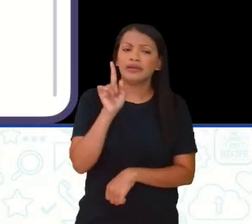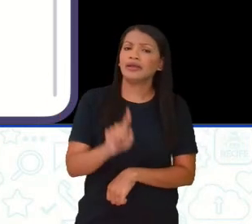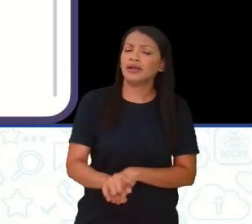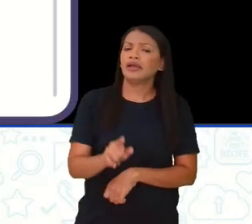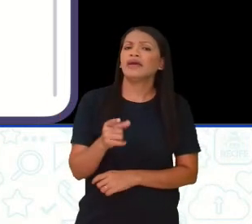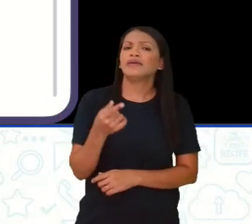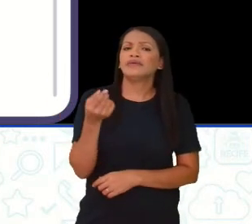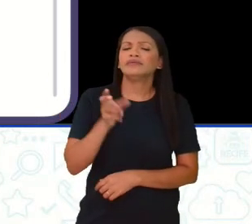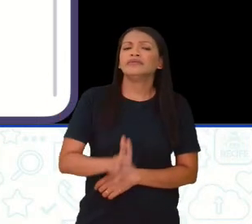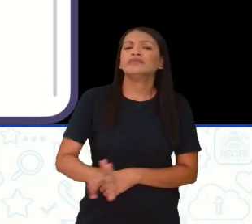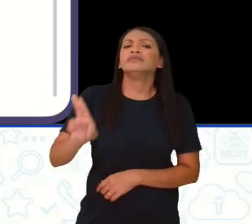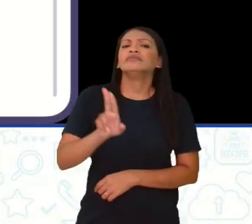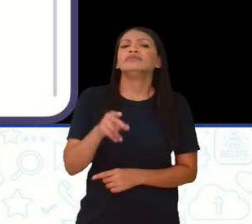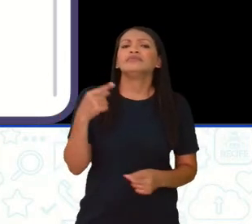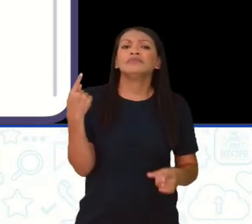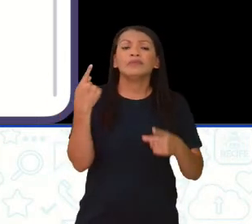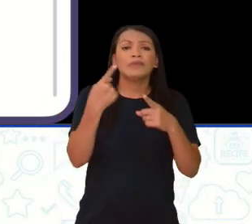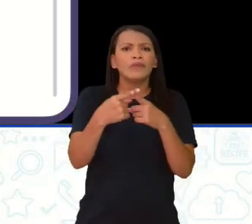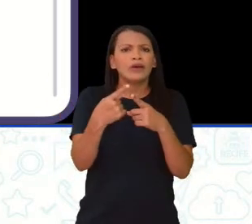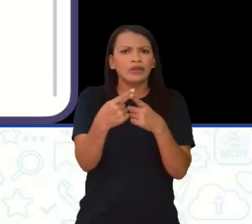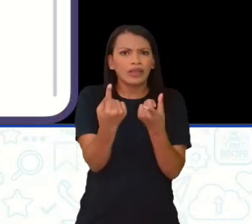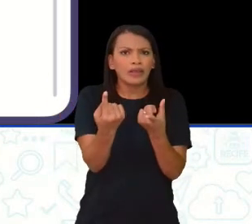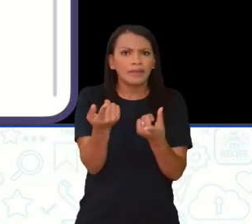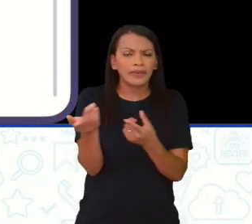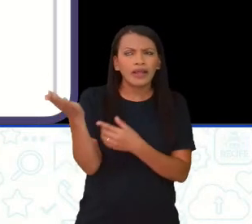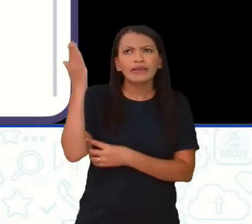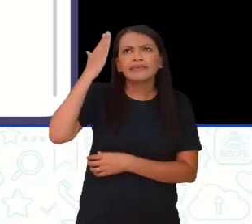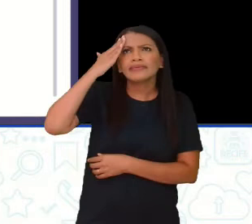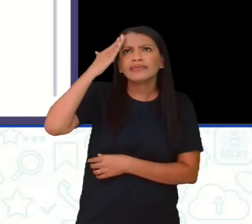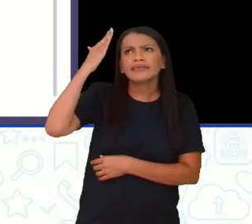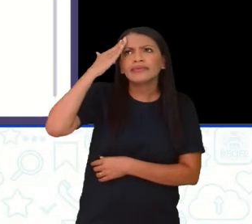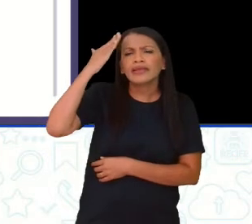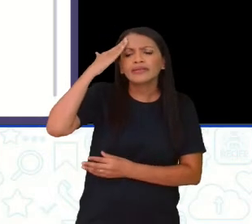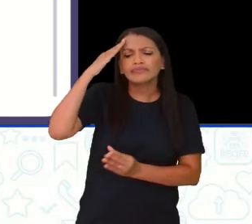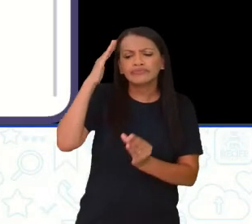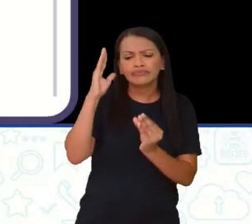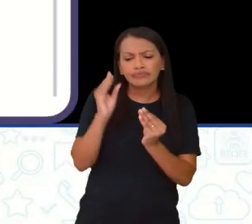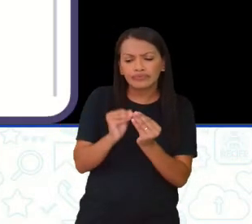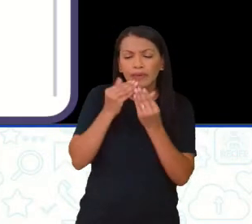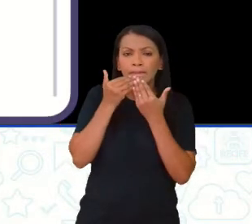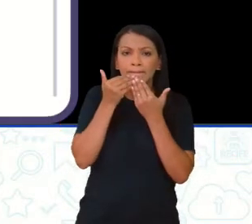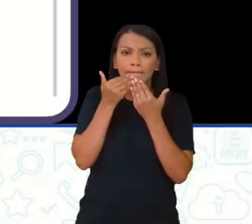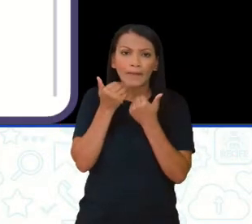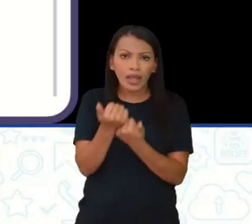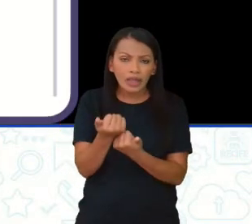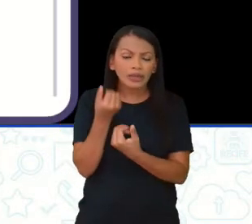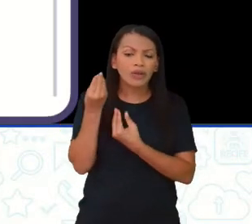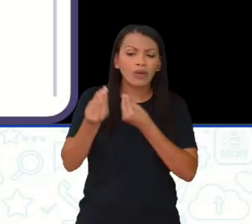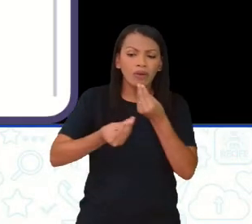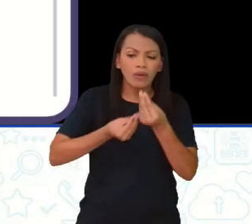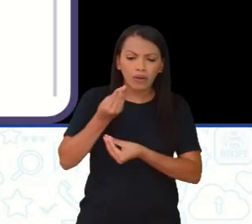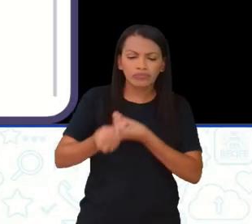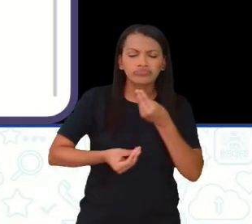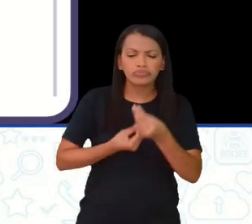servem também como uma forma aí de entender a melhor forma de combater, né, com seu oponente.